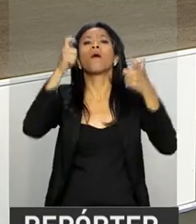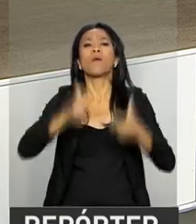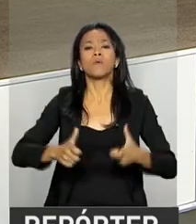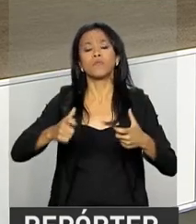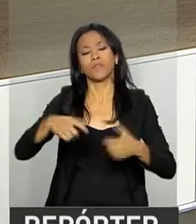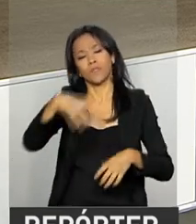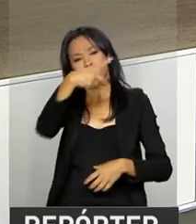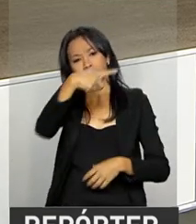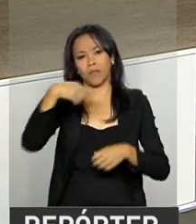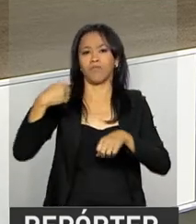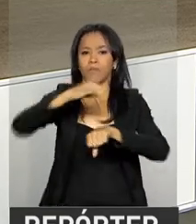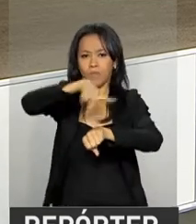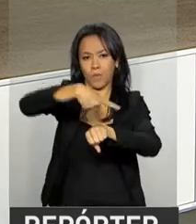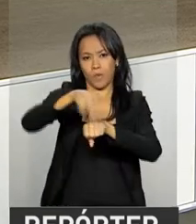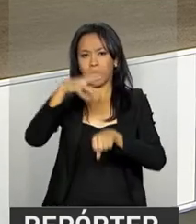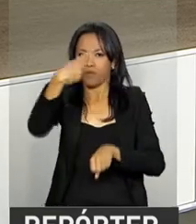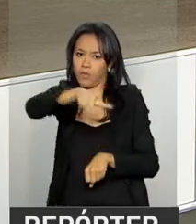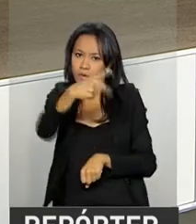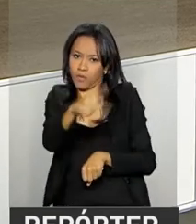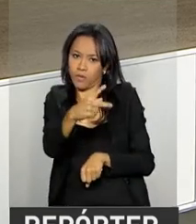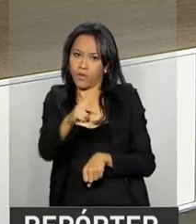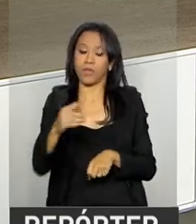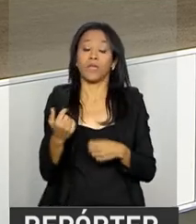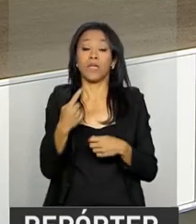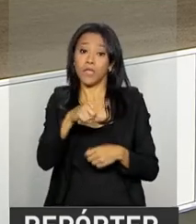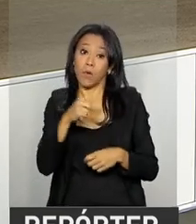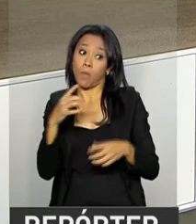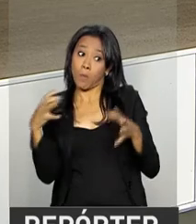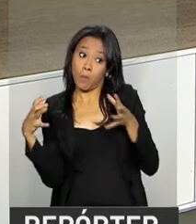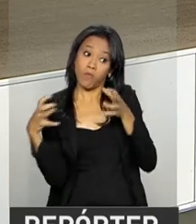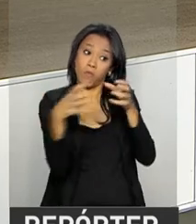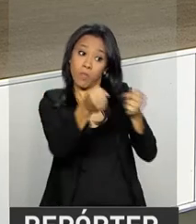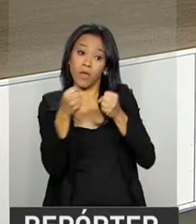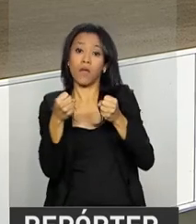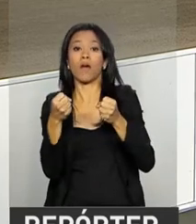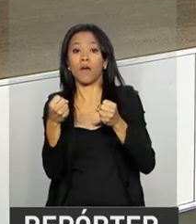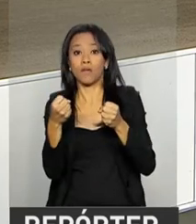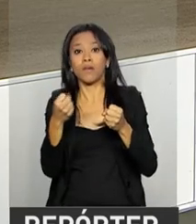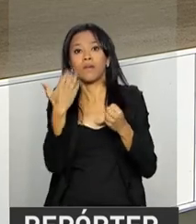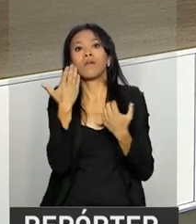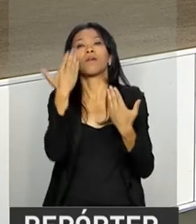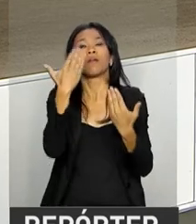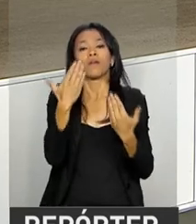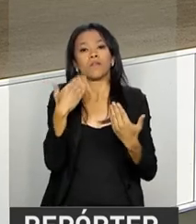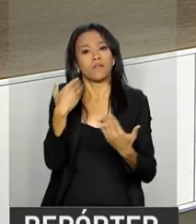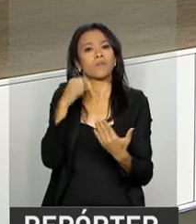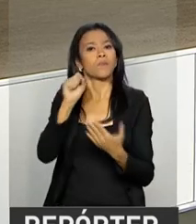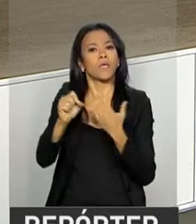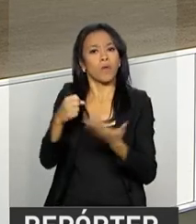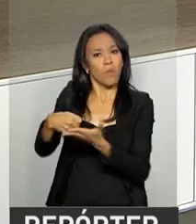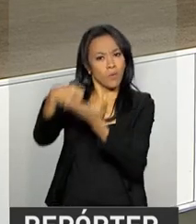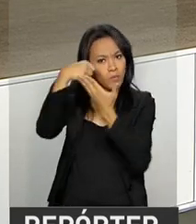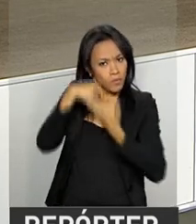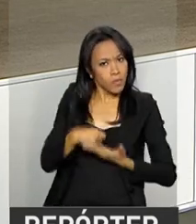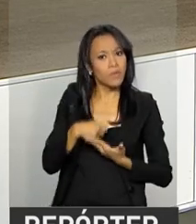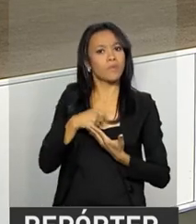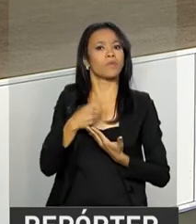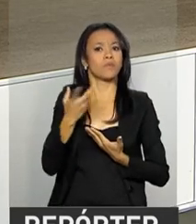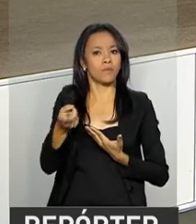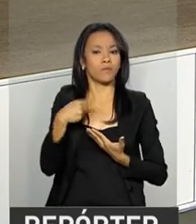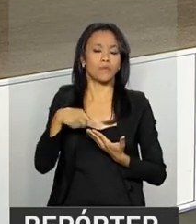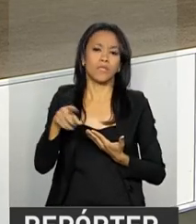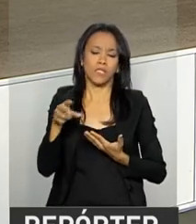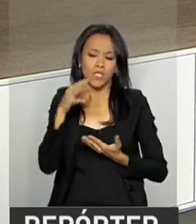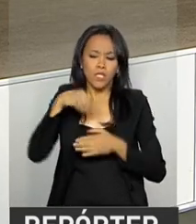paraguai o de acordo com jacini a prisão ocorreu graças à copa a ação de inteligência que permitiu a